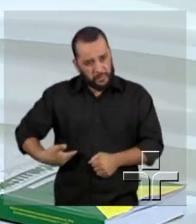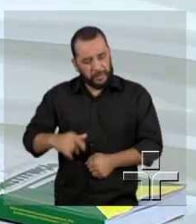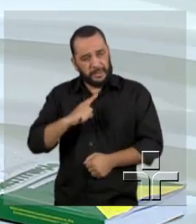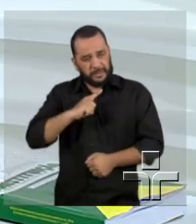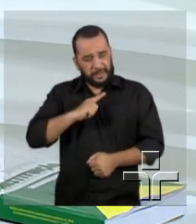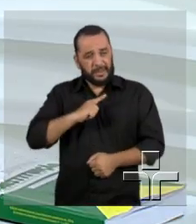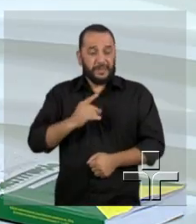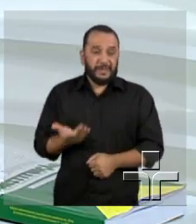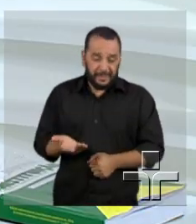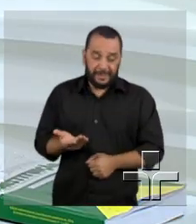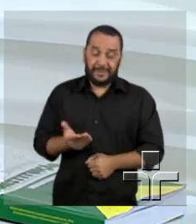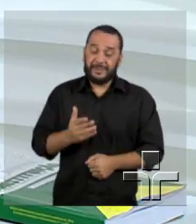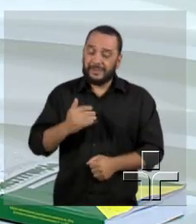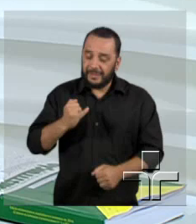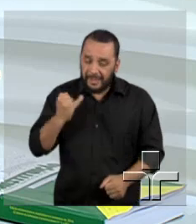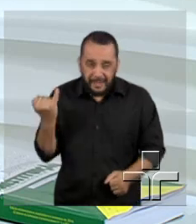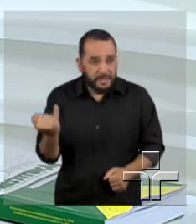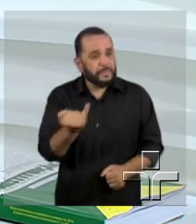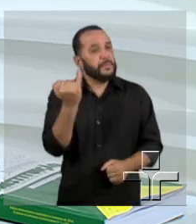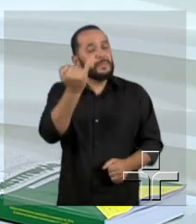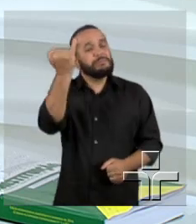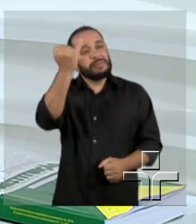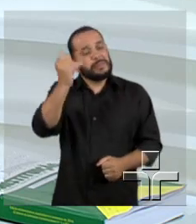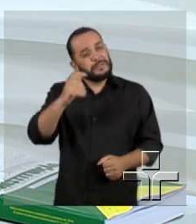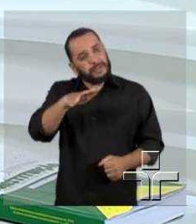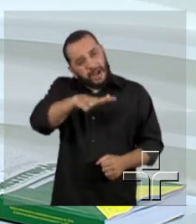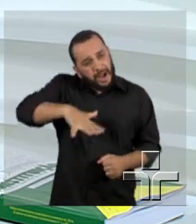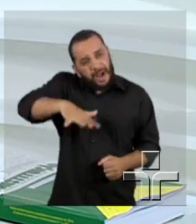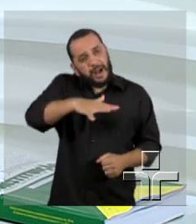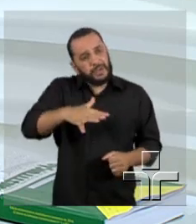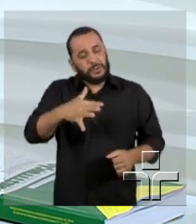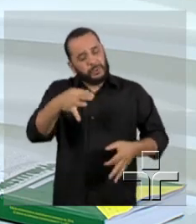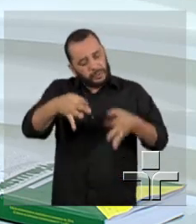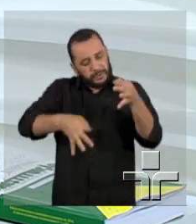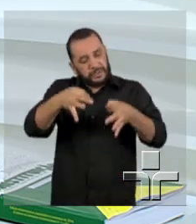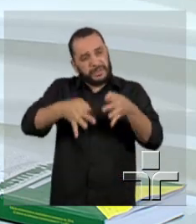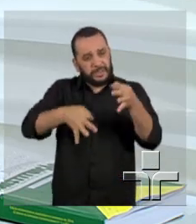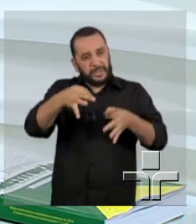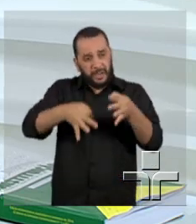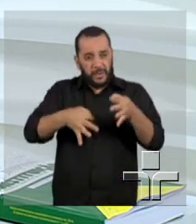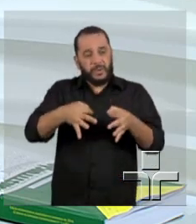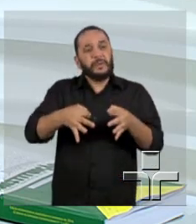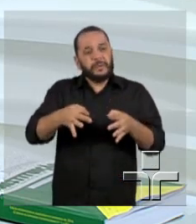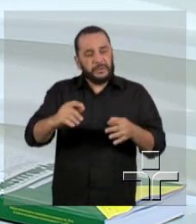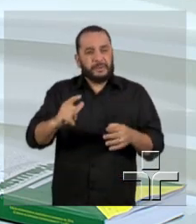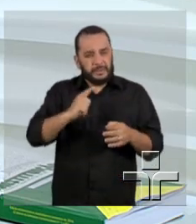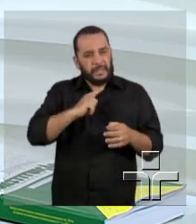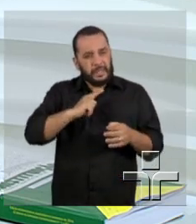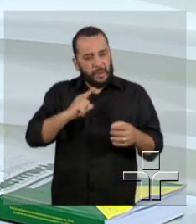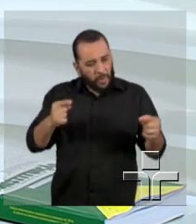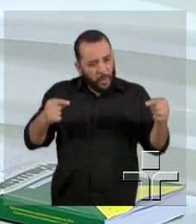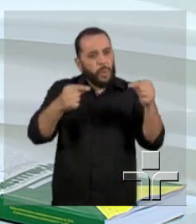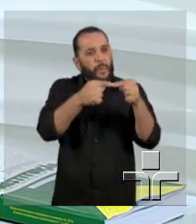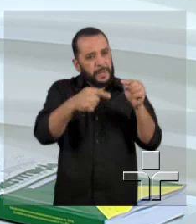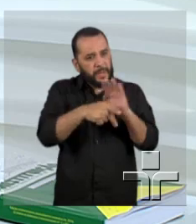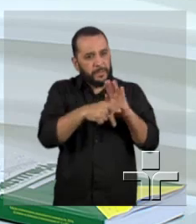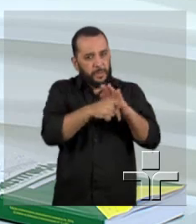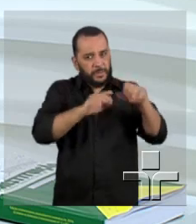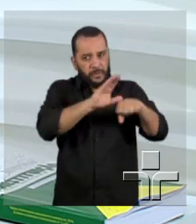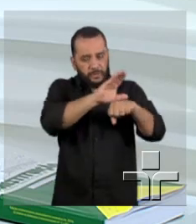é essencial à função jurisdicional do Estado, linguagem literal da Constituição,